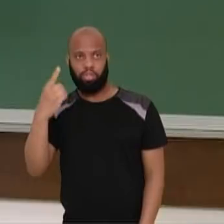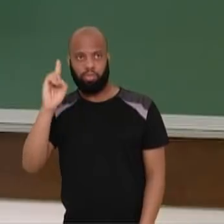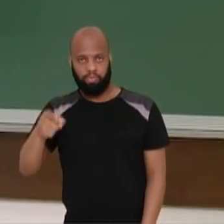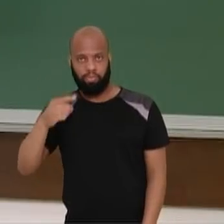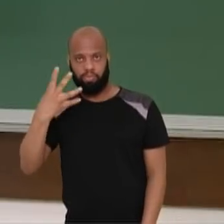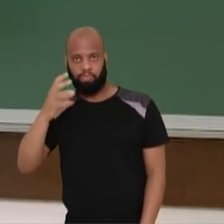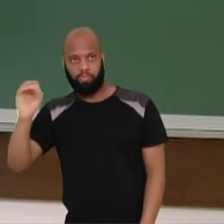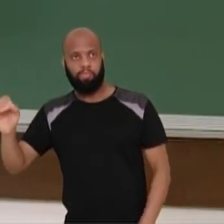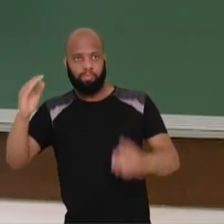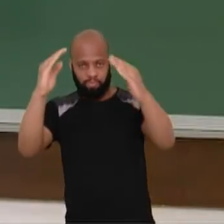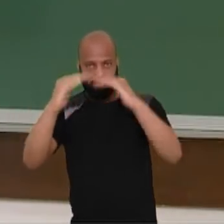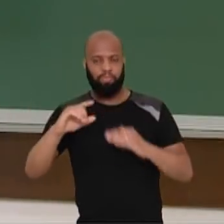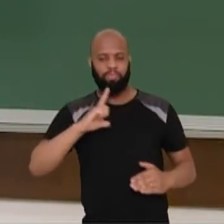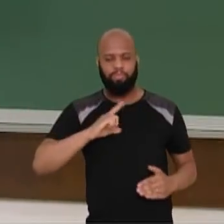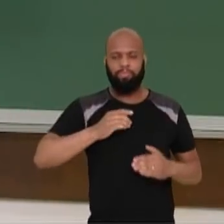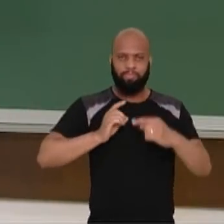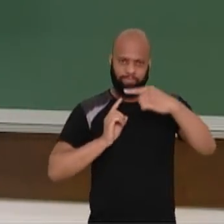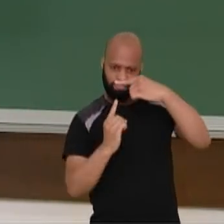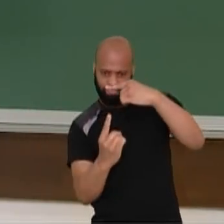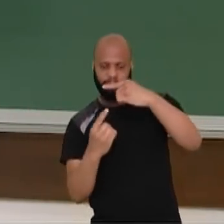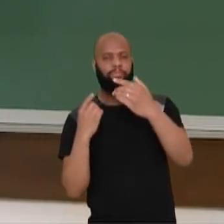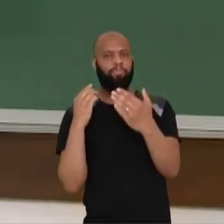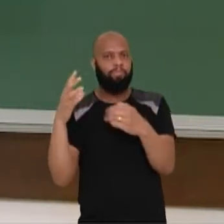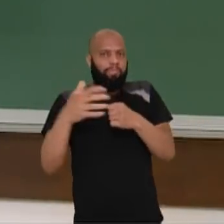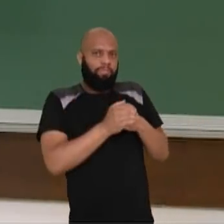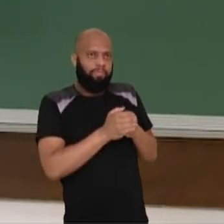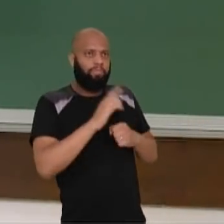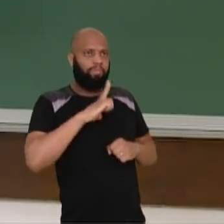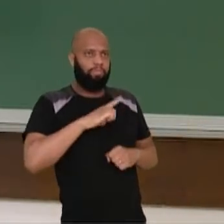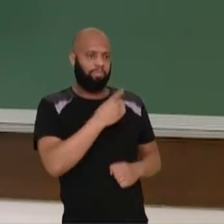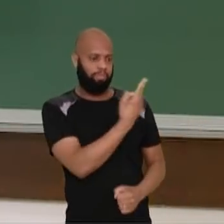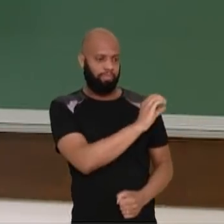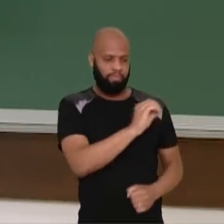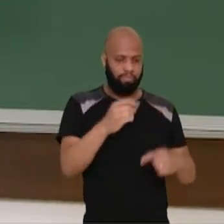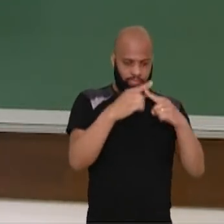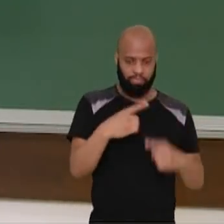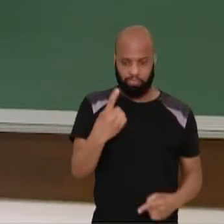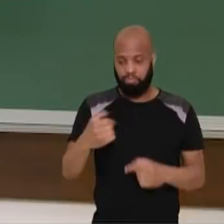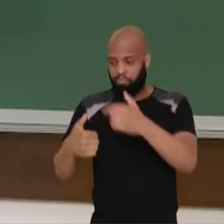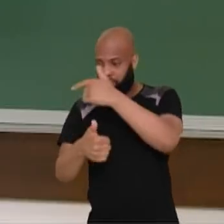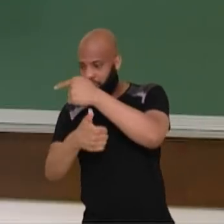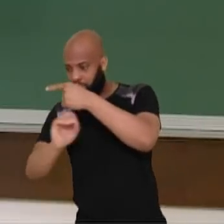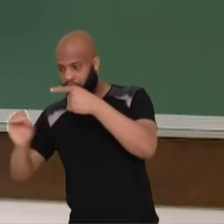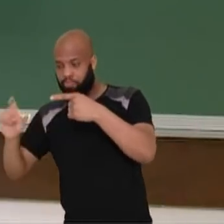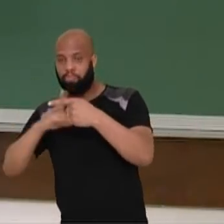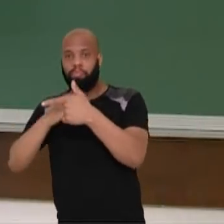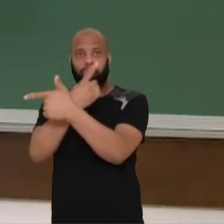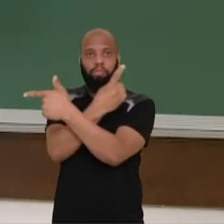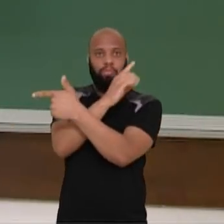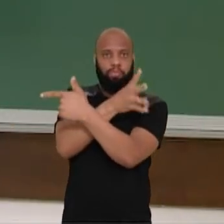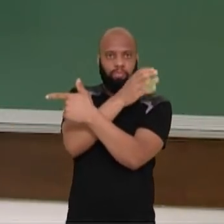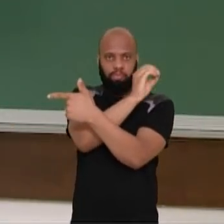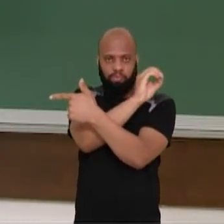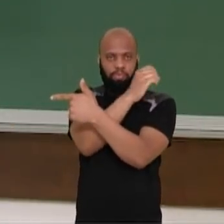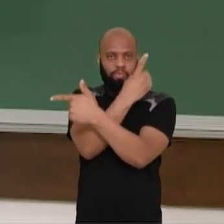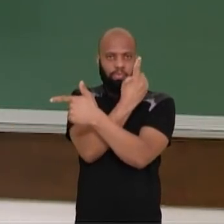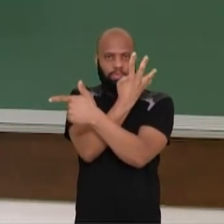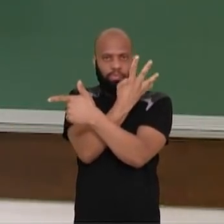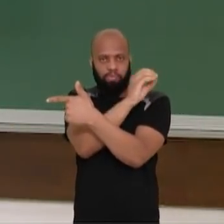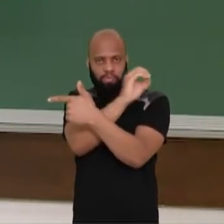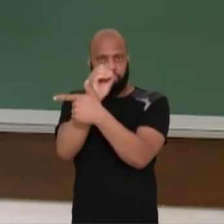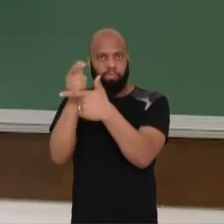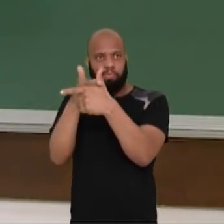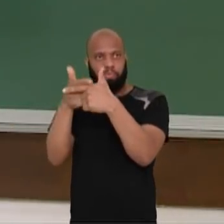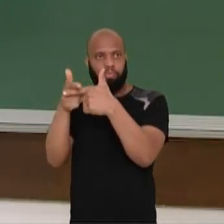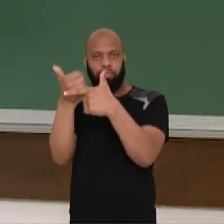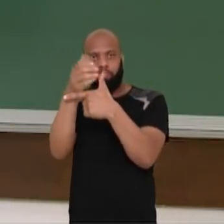sempre tem o denominador 1. Então, 100 vezes 1, 100. Divide 1.400 por 100, dá 14. Então, 14